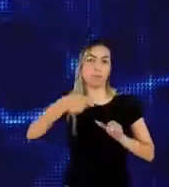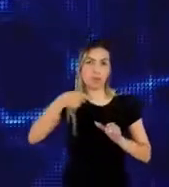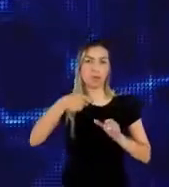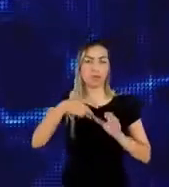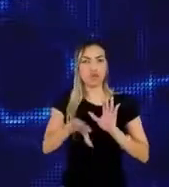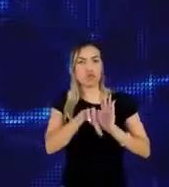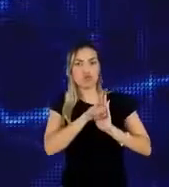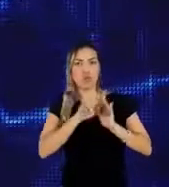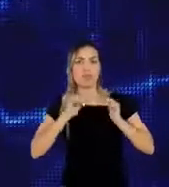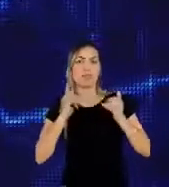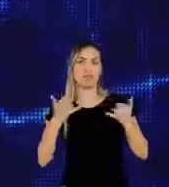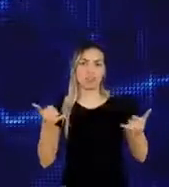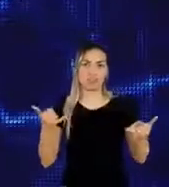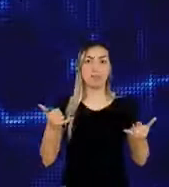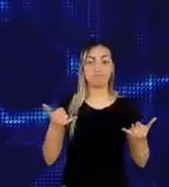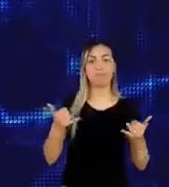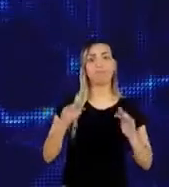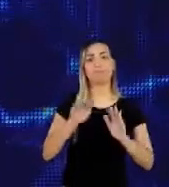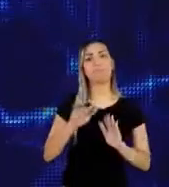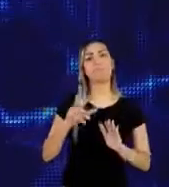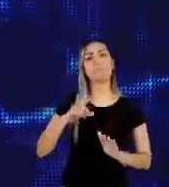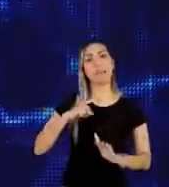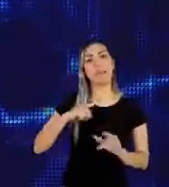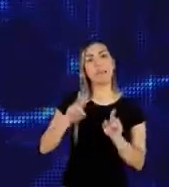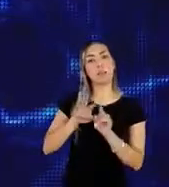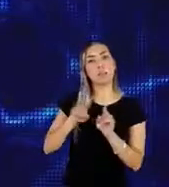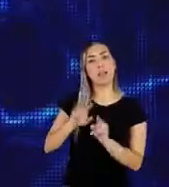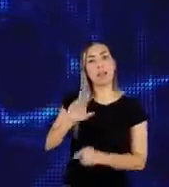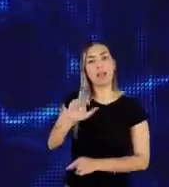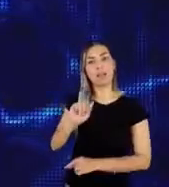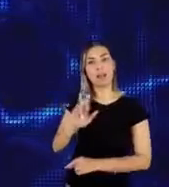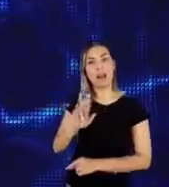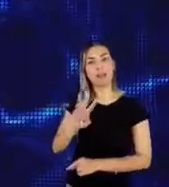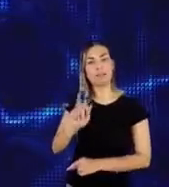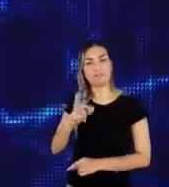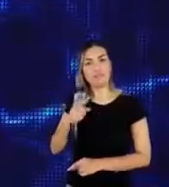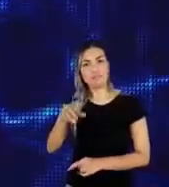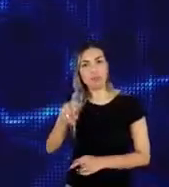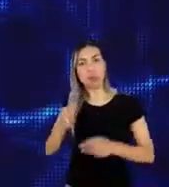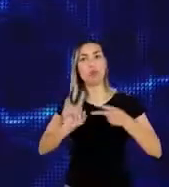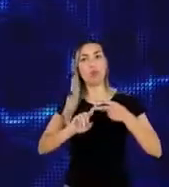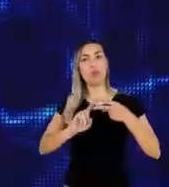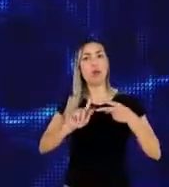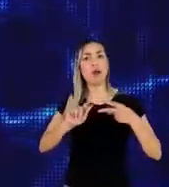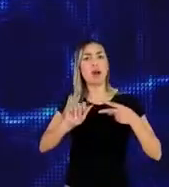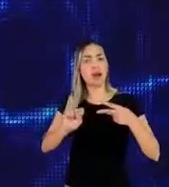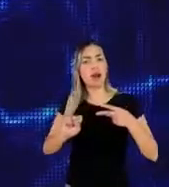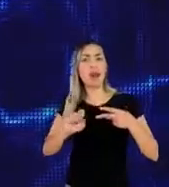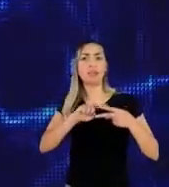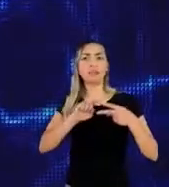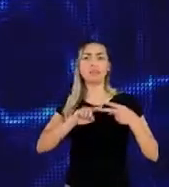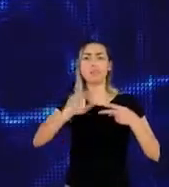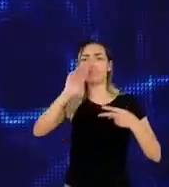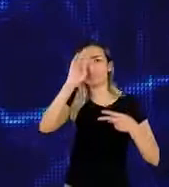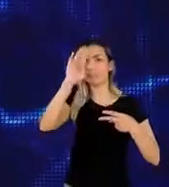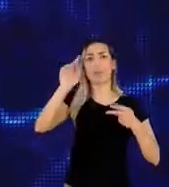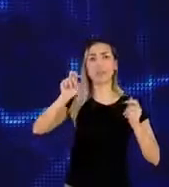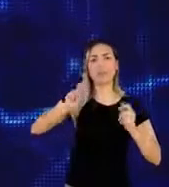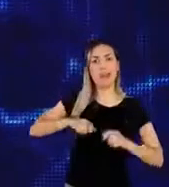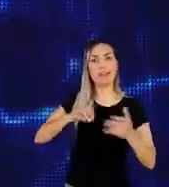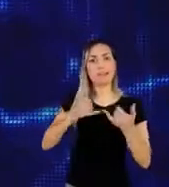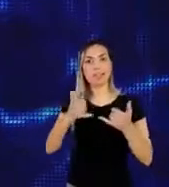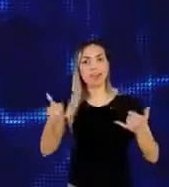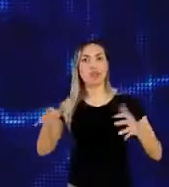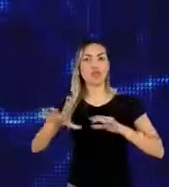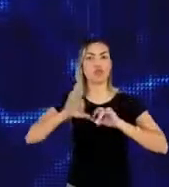a gente ainda tem o carvão e o gás como as principais fontes, né, de geração de energia elétrica no mundo. A gente tem